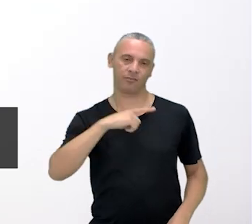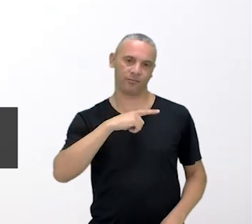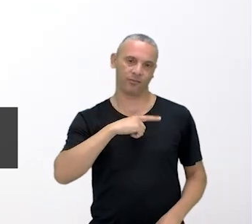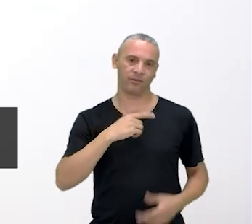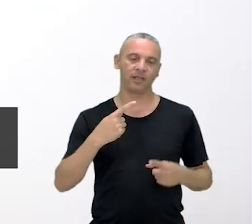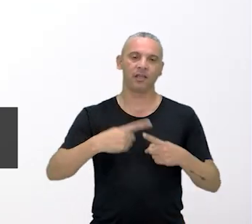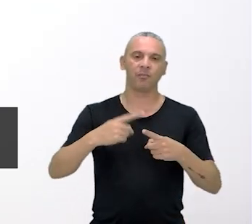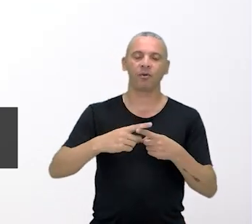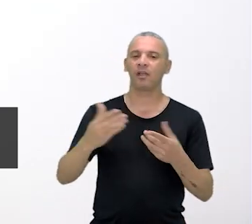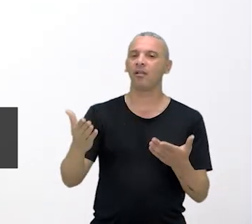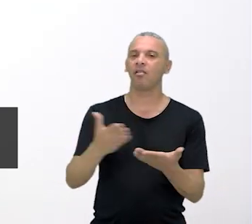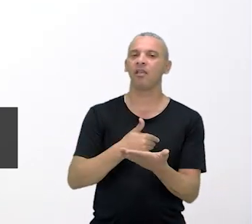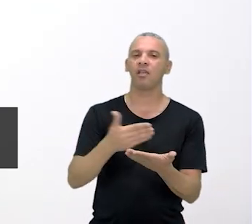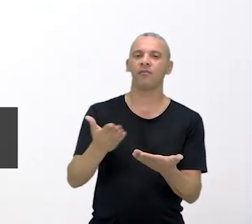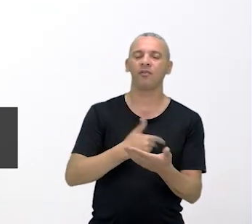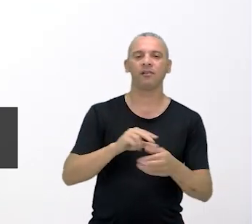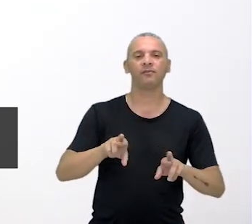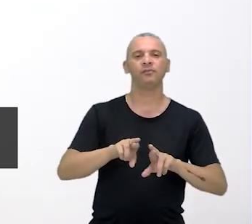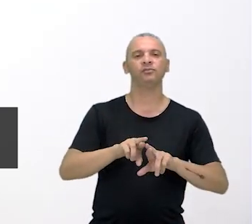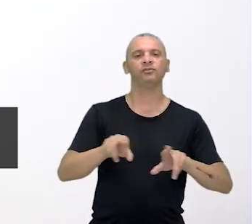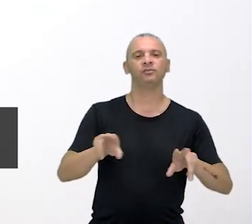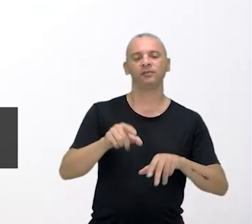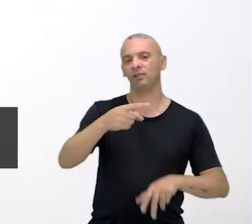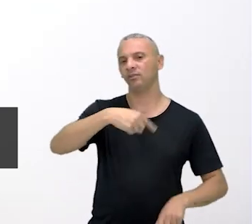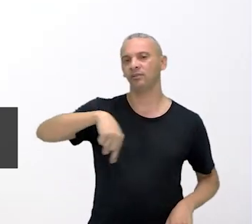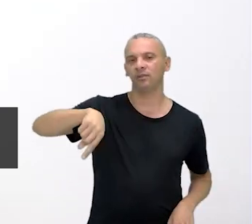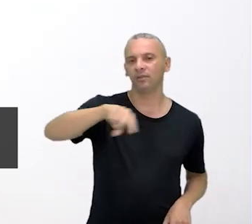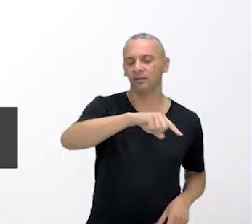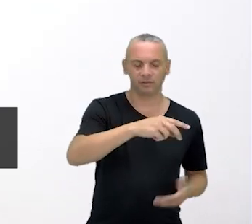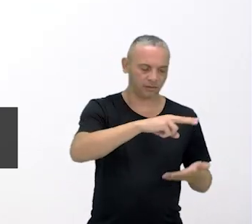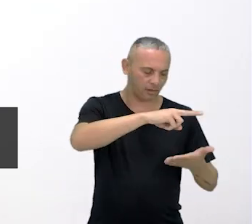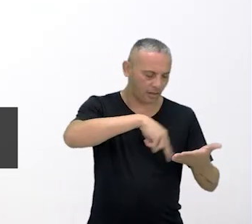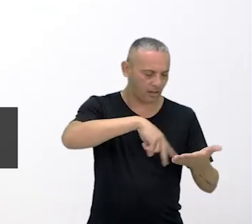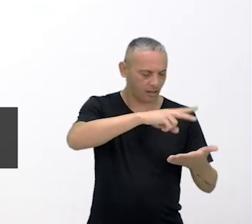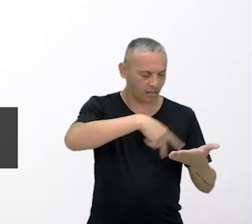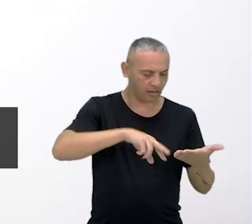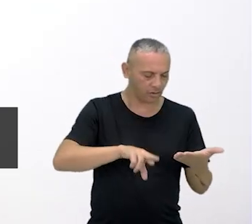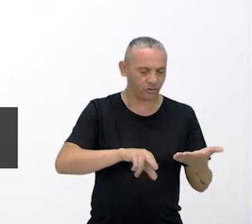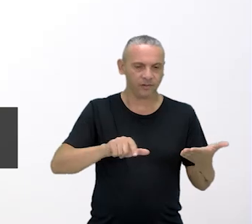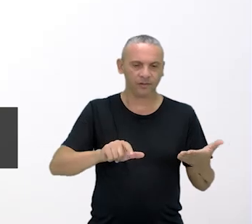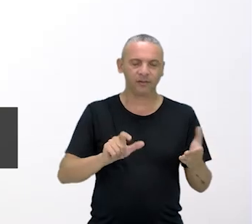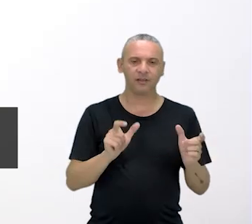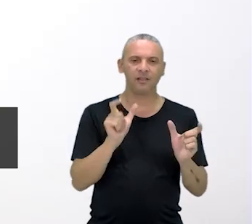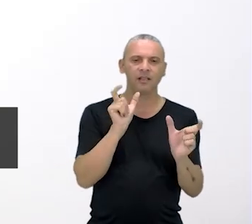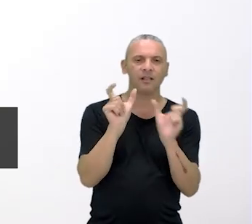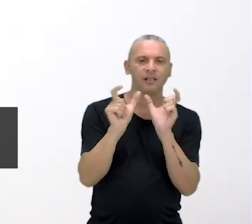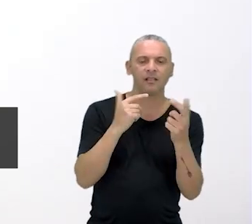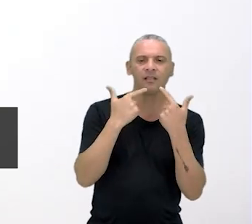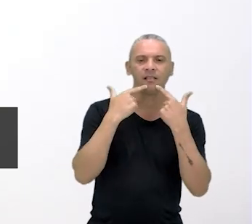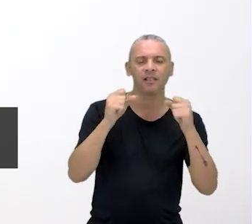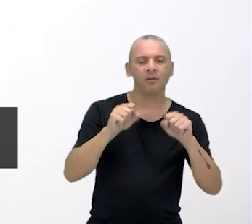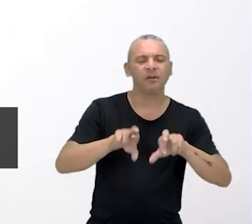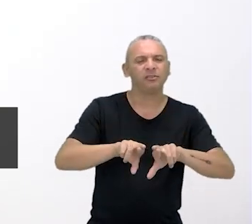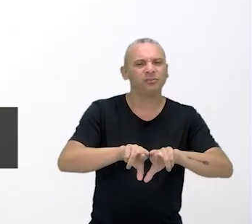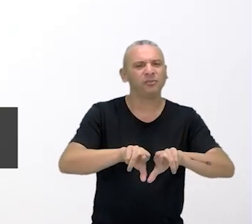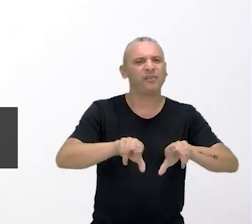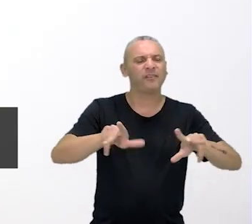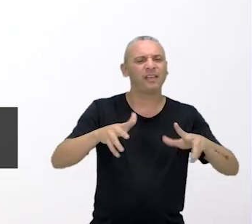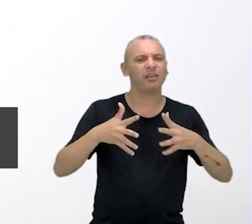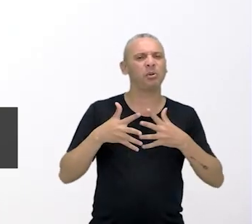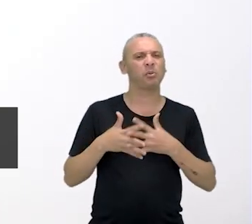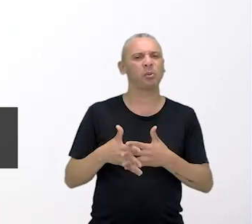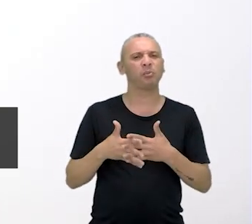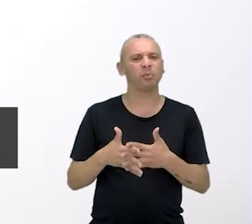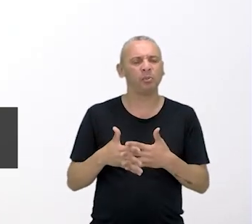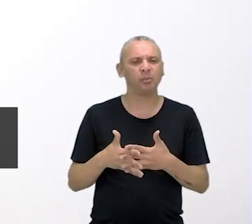um livro tão diferente, né, de todos aqueles que a gente vem lendo, né? Uma linguagem extremamente prolixa, né,